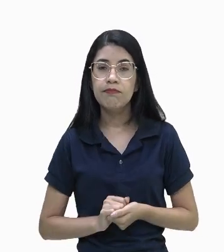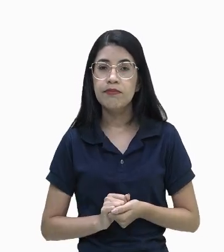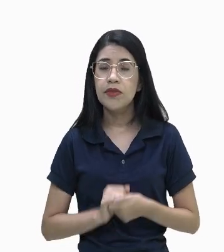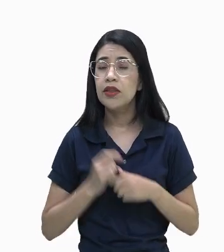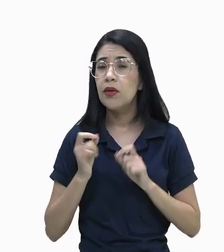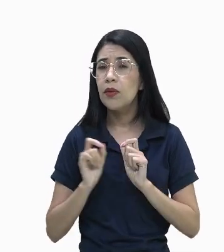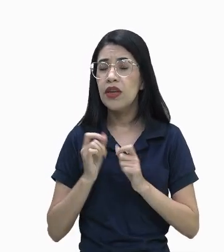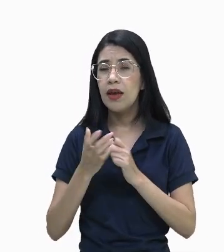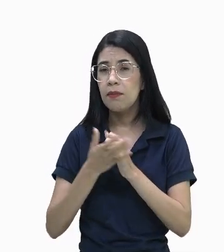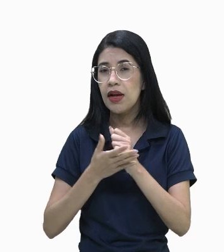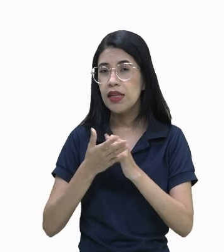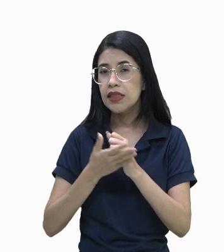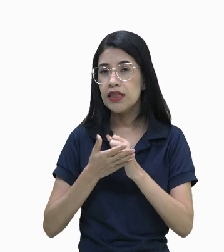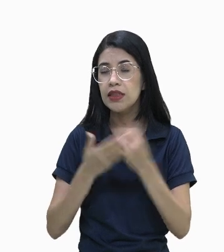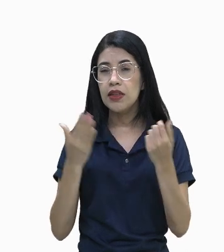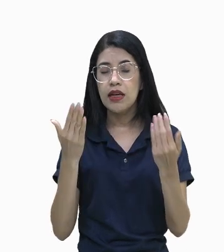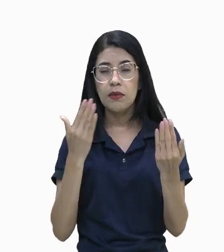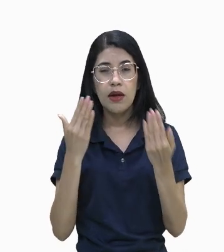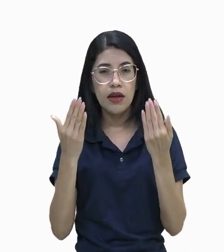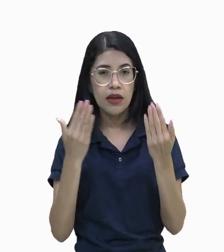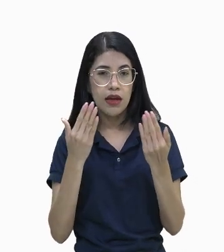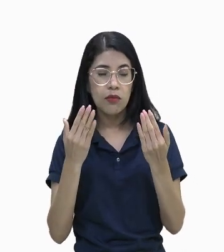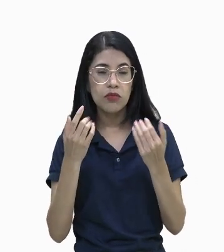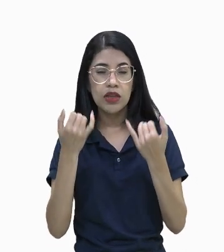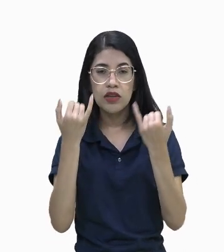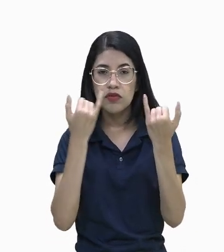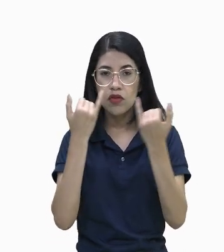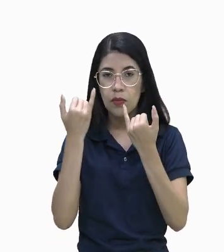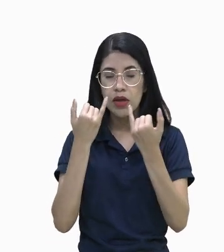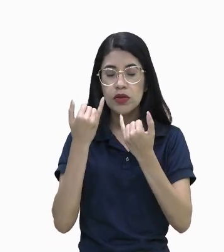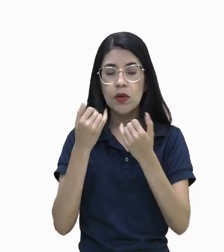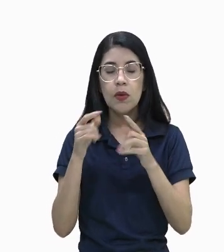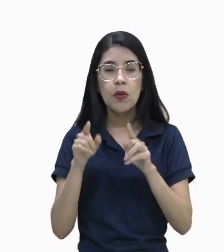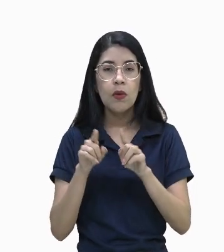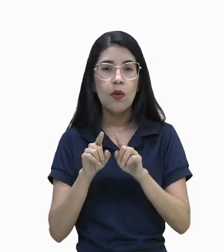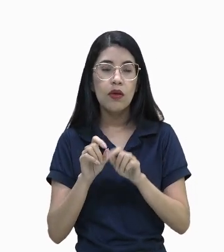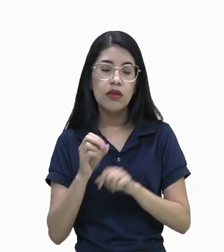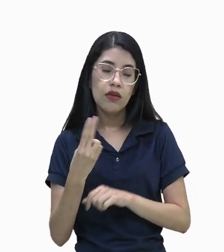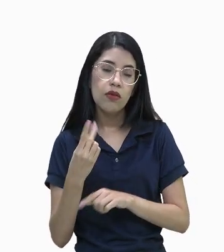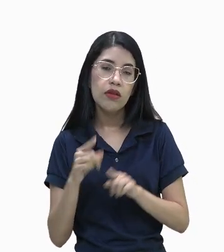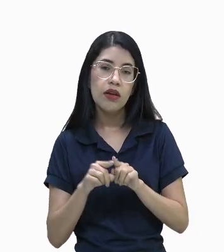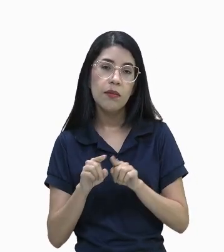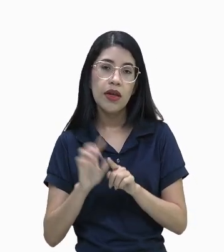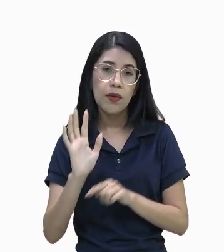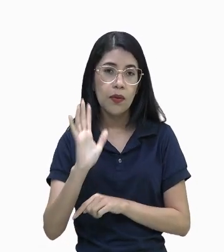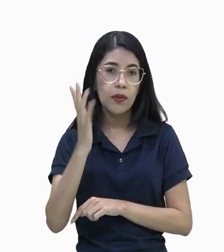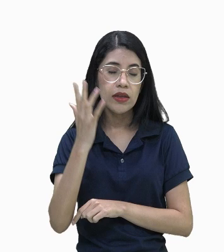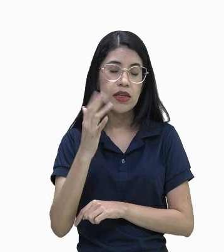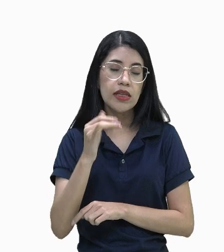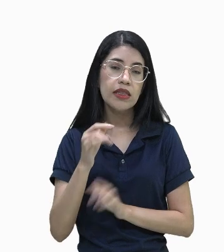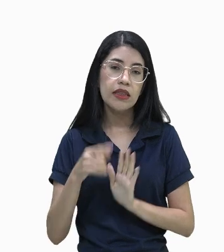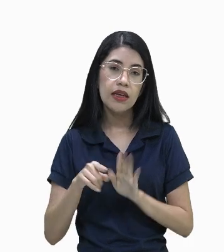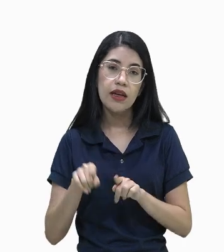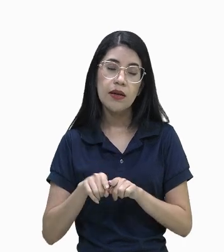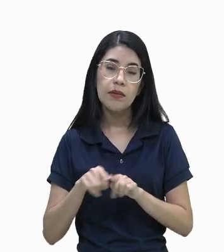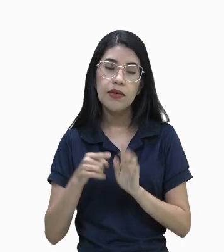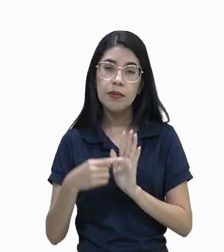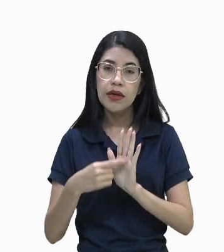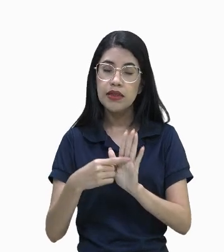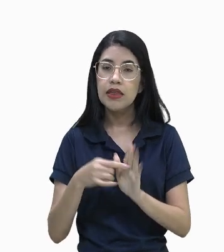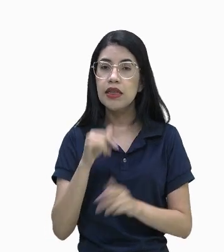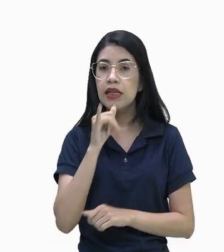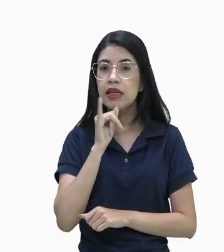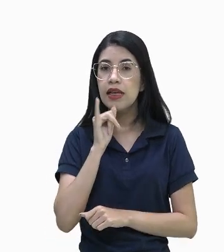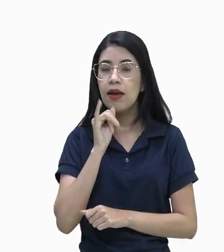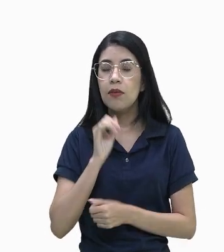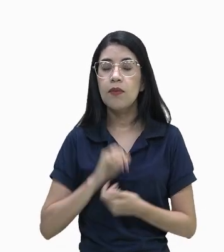argumentos baseados em comparações entre dados ou situações e em exemplificações, vai comparar uma situação com a